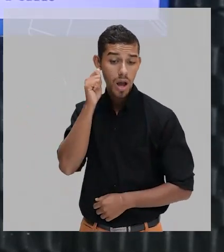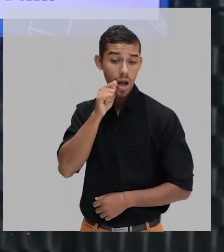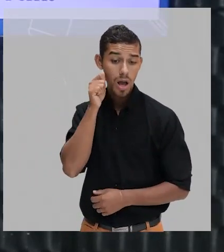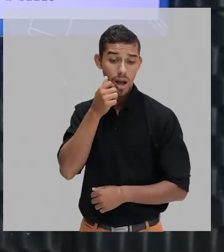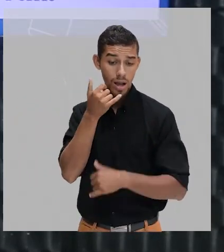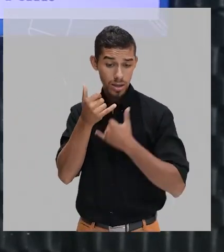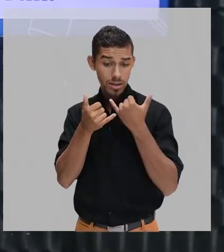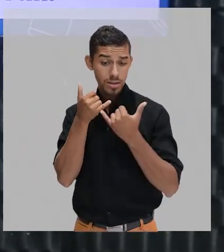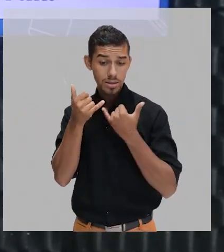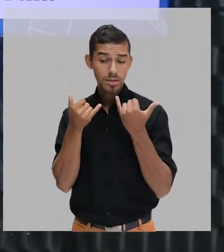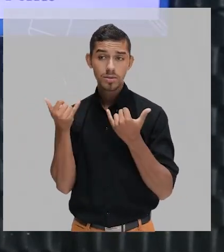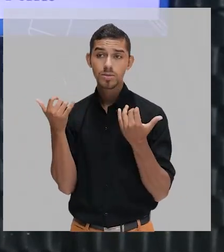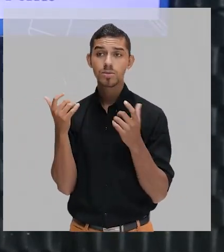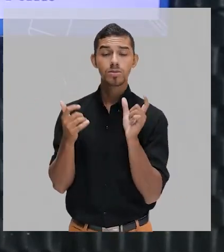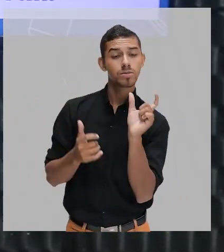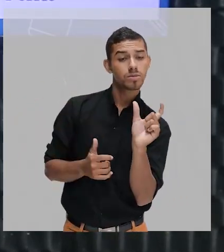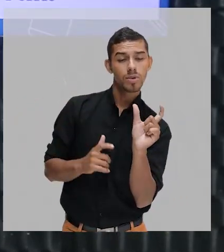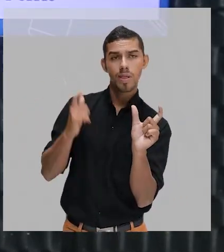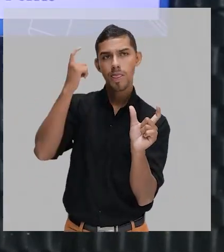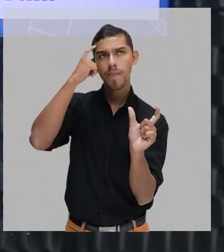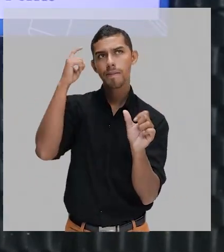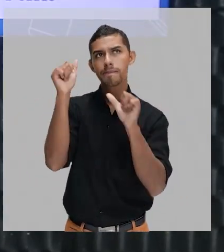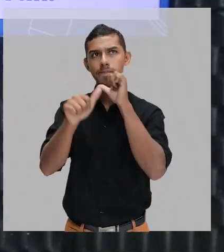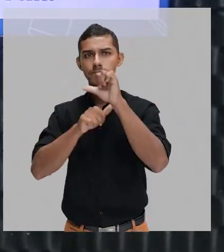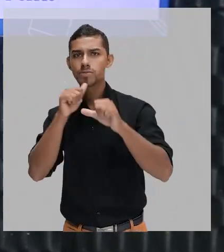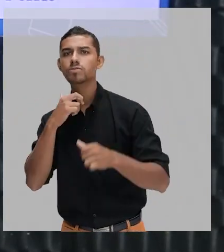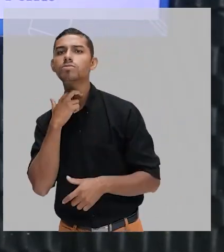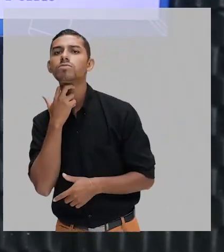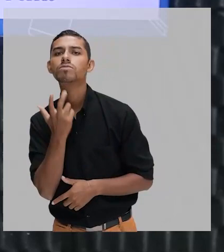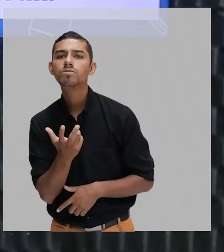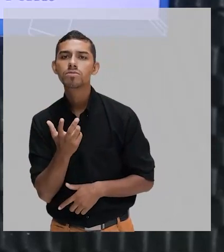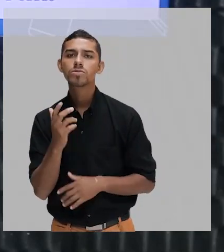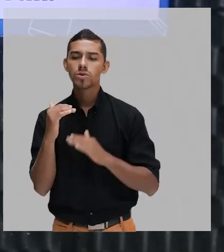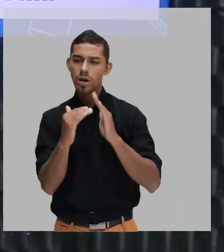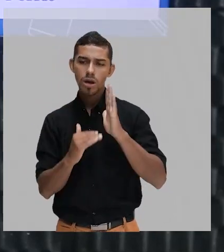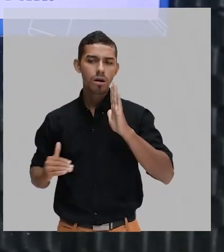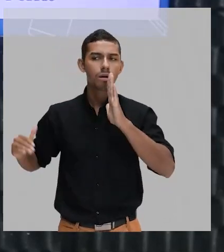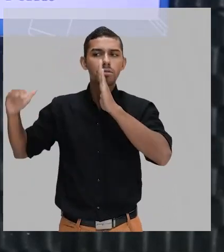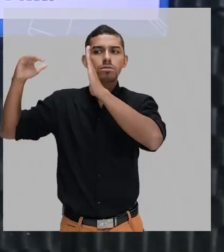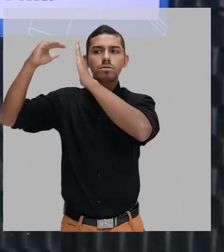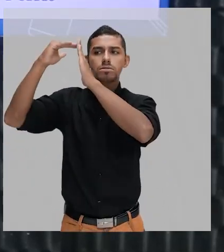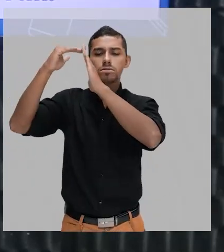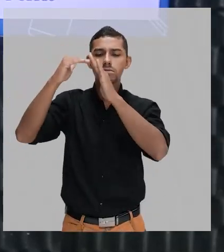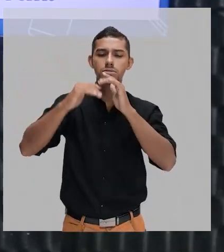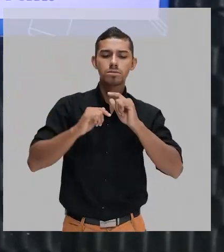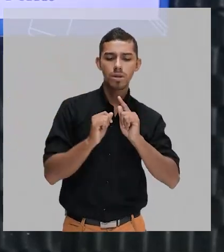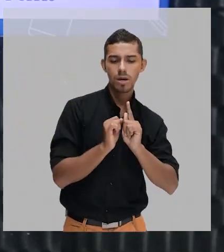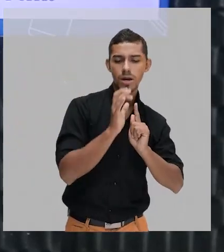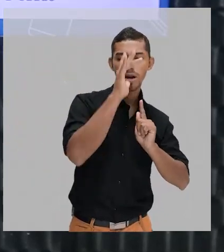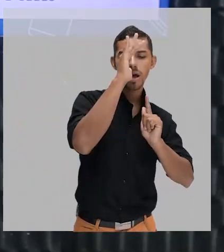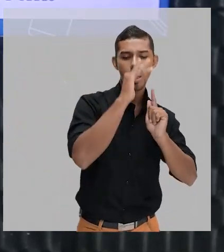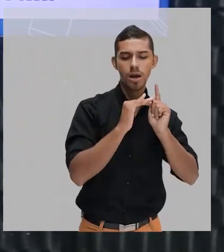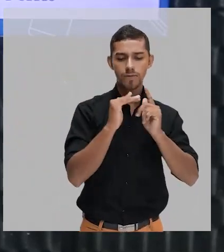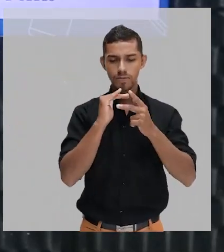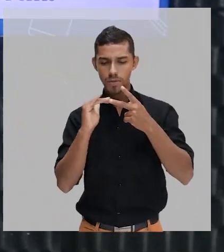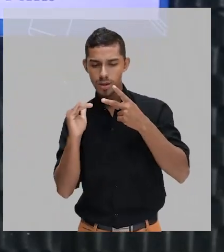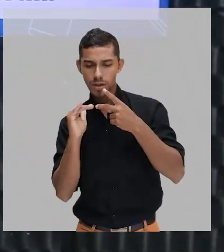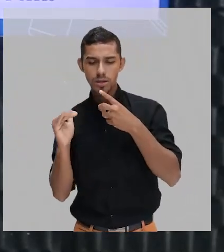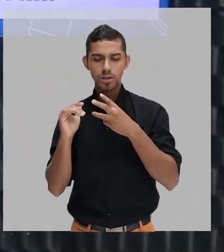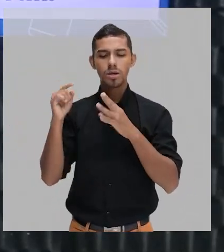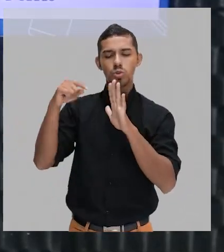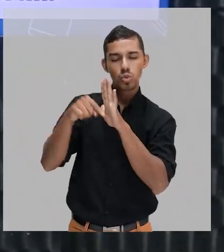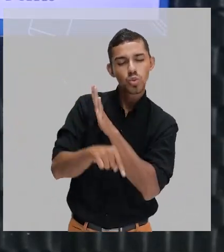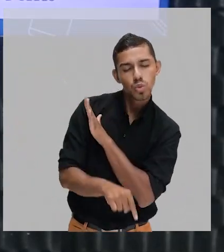ele brinca muito com a questão de você modular a voz nas alturas, grave, médio, agudo. Né, pesquisem mais sobre isso na